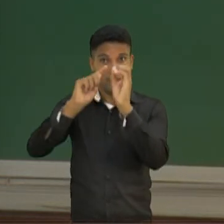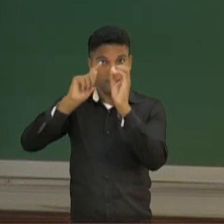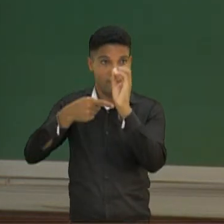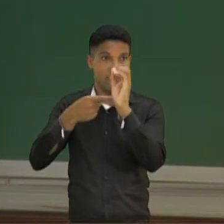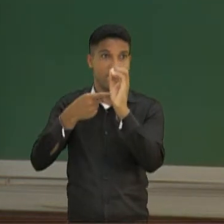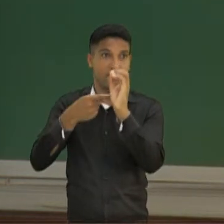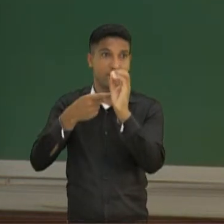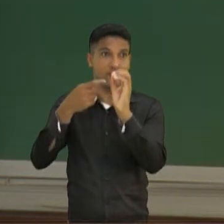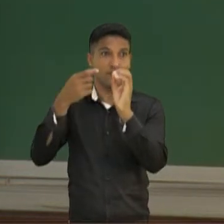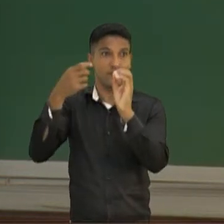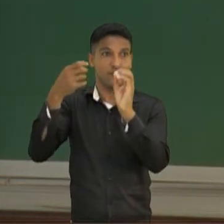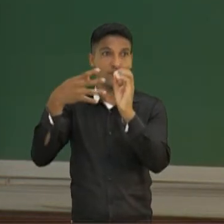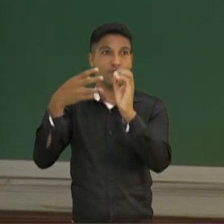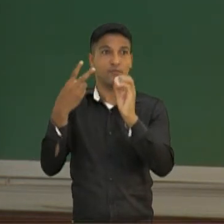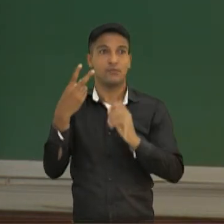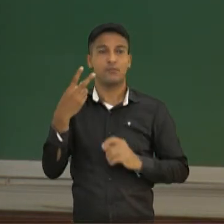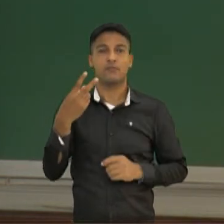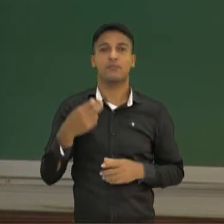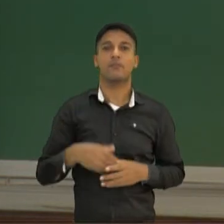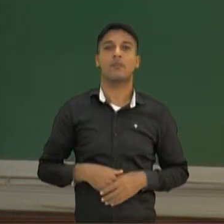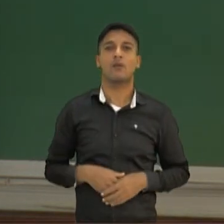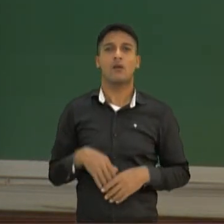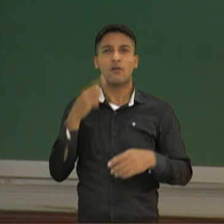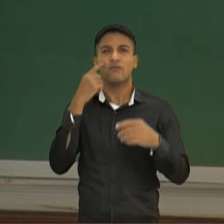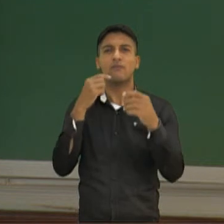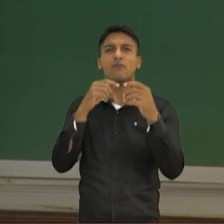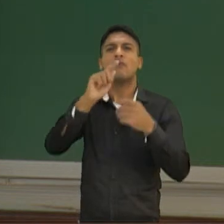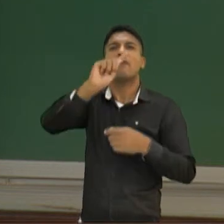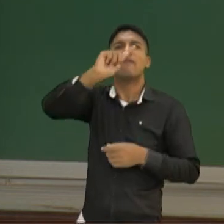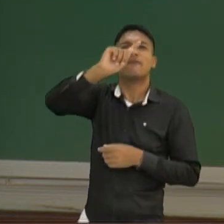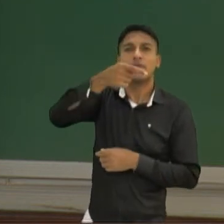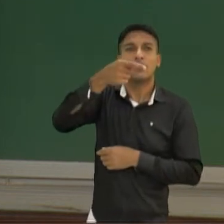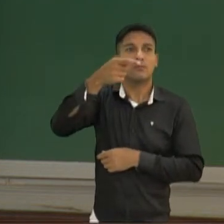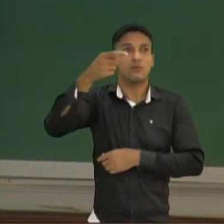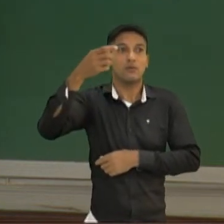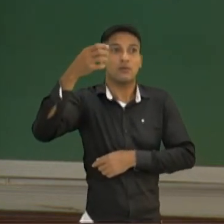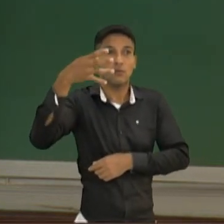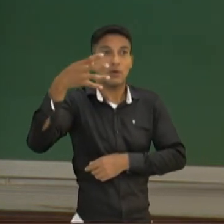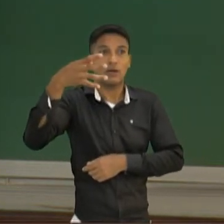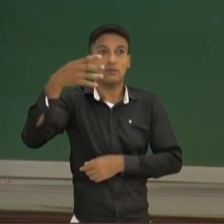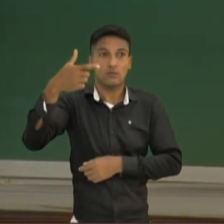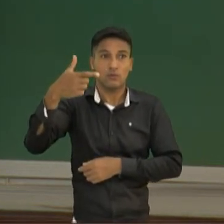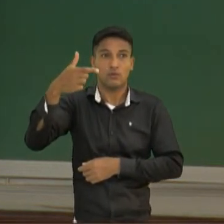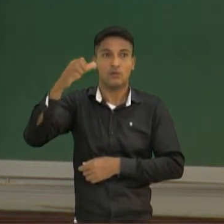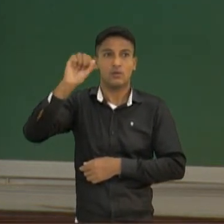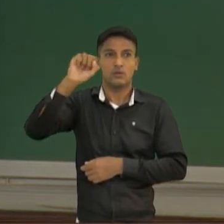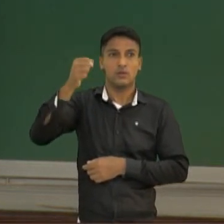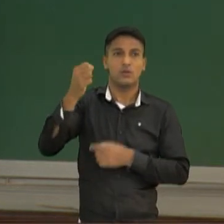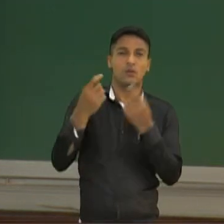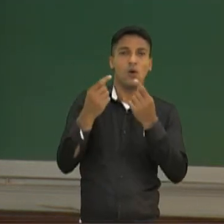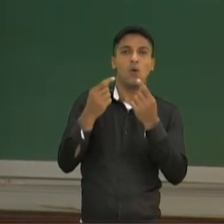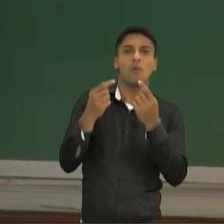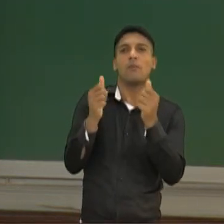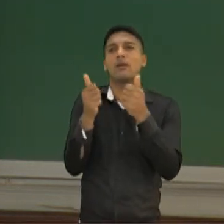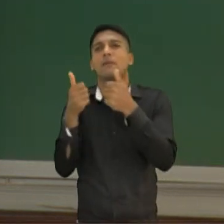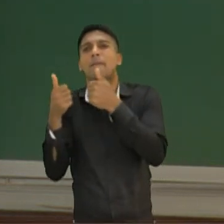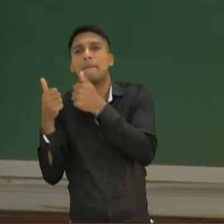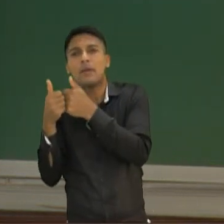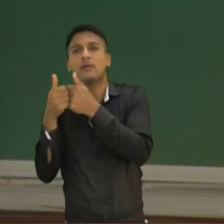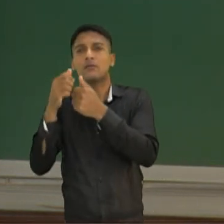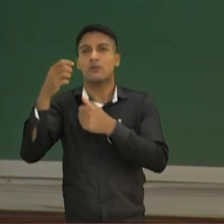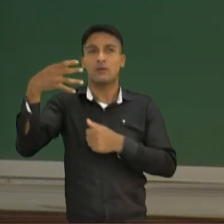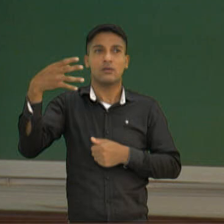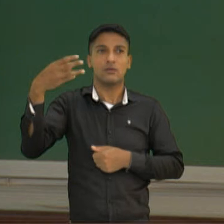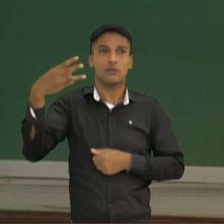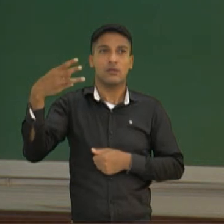42,8. Esse 428, ele tá mais perto do 42 centavos ou mais perto do 43 centavos? O que